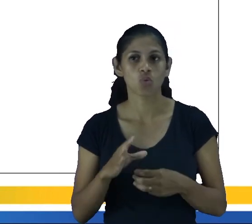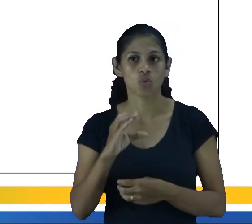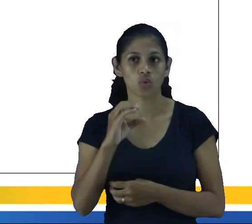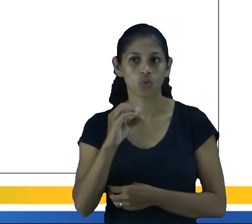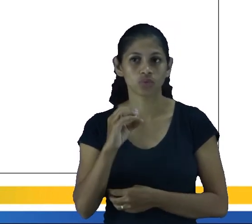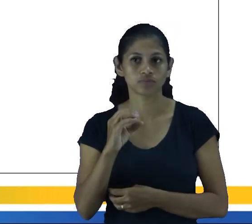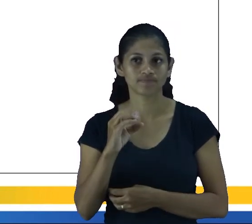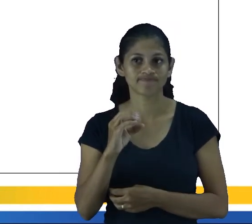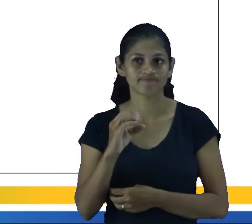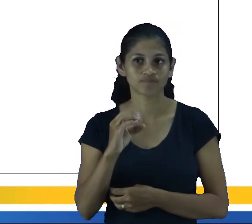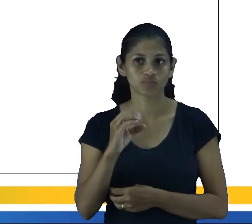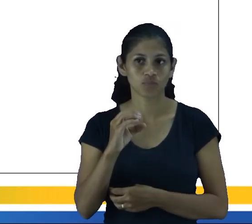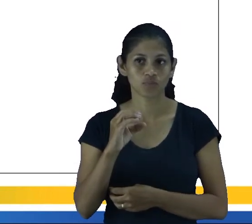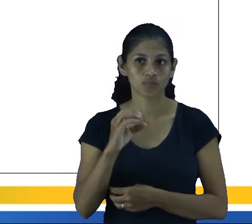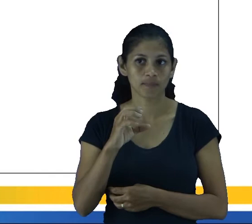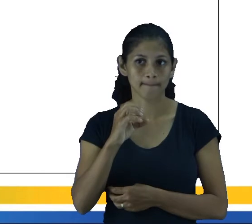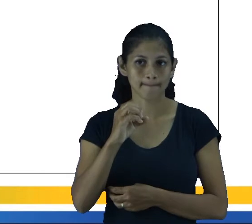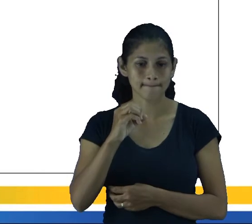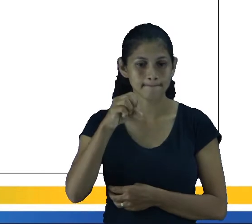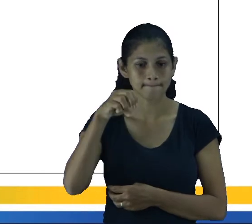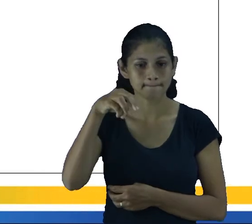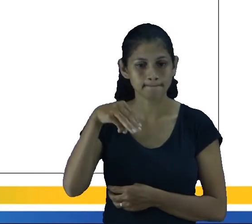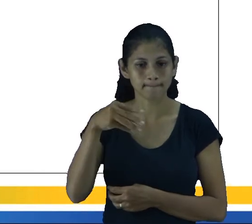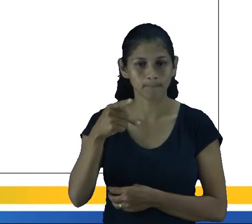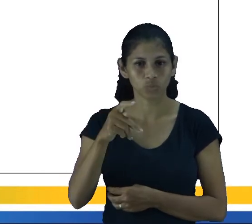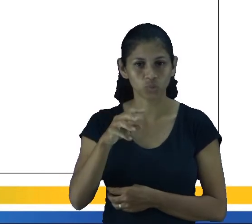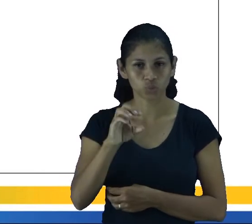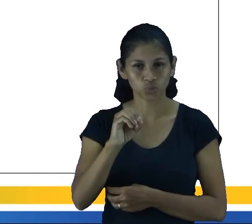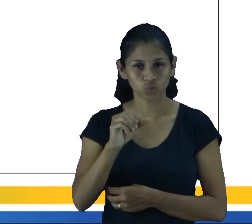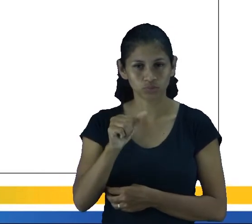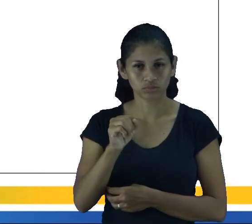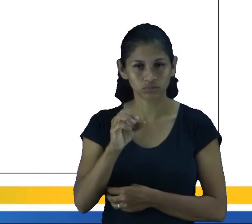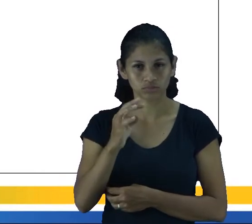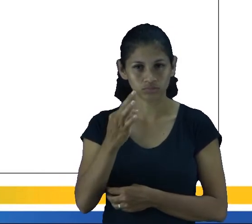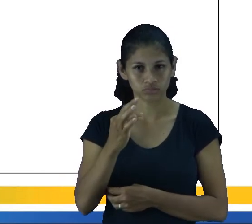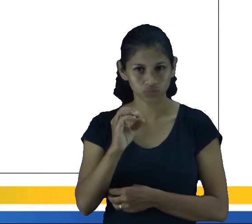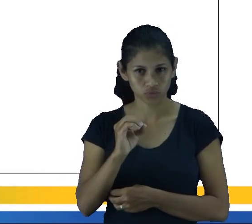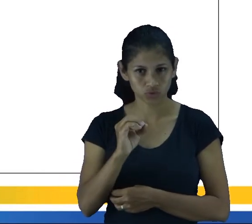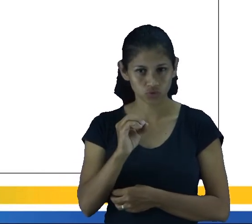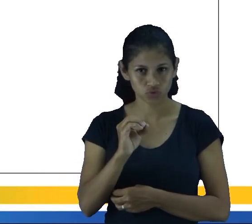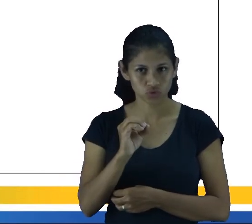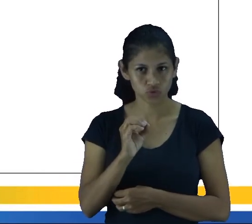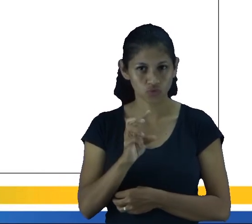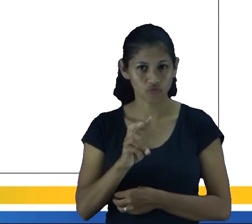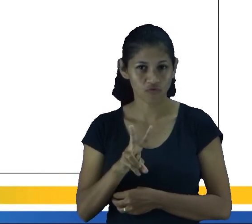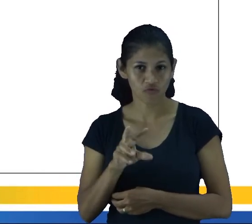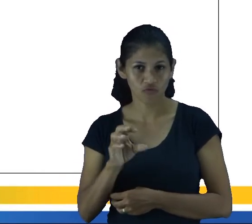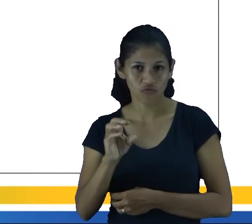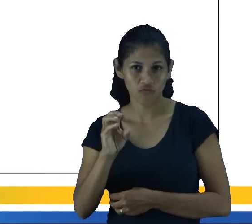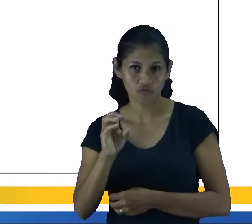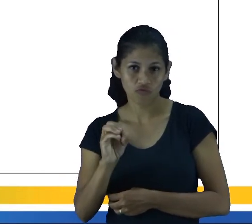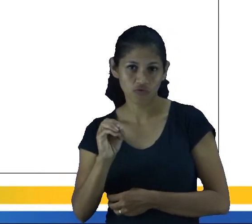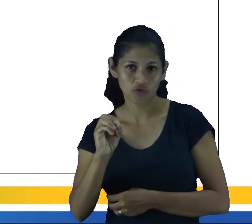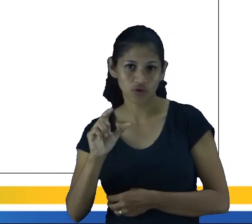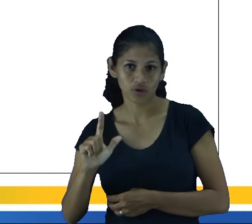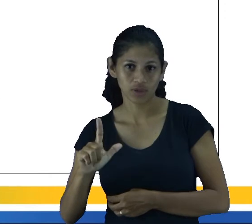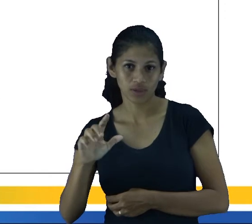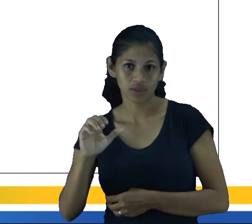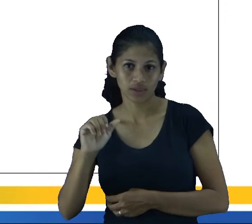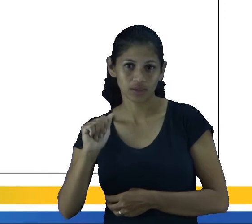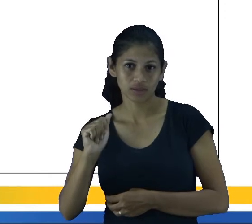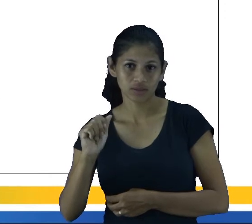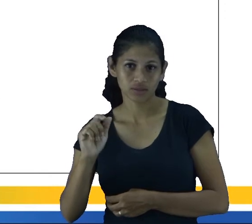nessa reação, né, a gente teve formação do HCl, que é extremamente volátil, né? Então essa reação